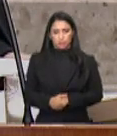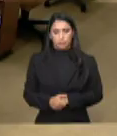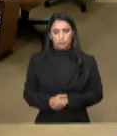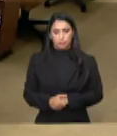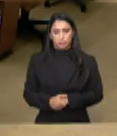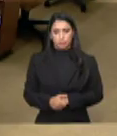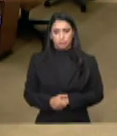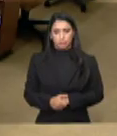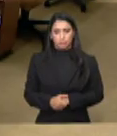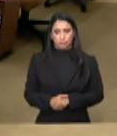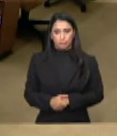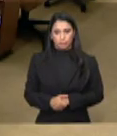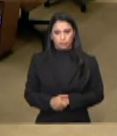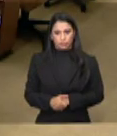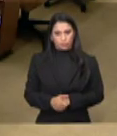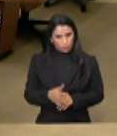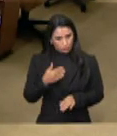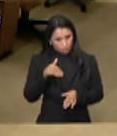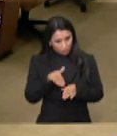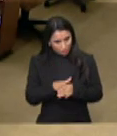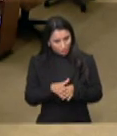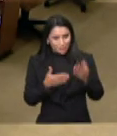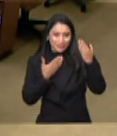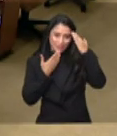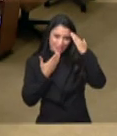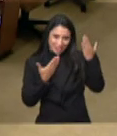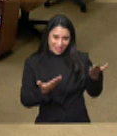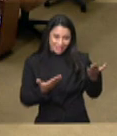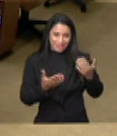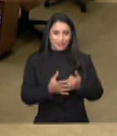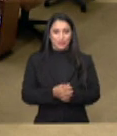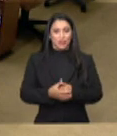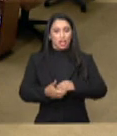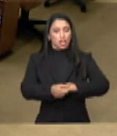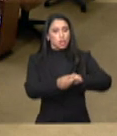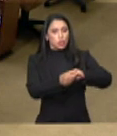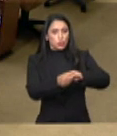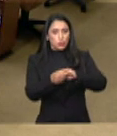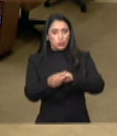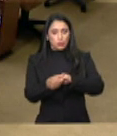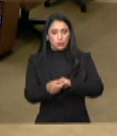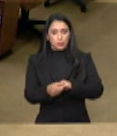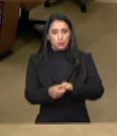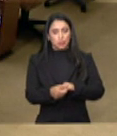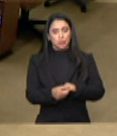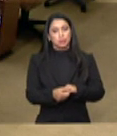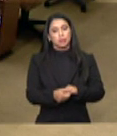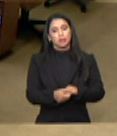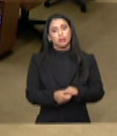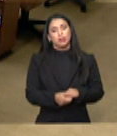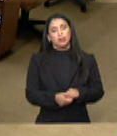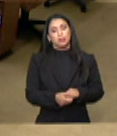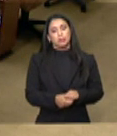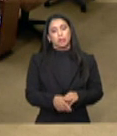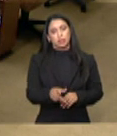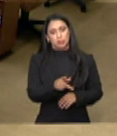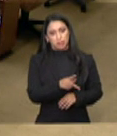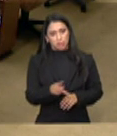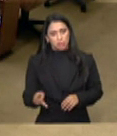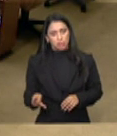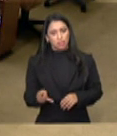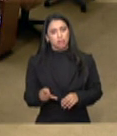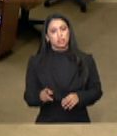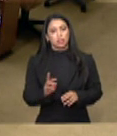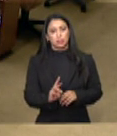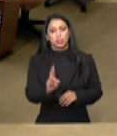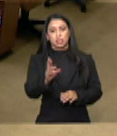A senhora me deu a palavra, senhora presidente. Muito obrigado. Cumprimento Vossa Excelência. O ministro Ricardo Lewandowski senta-se